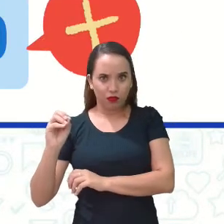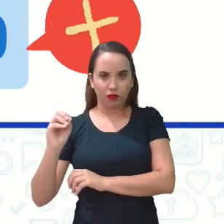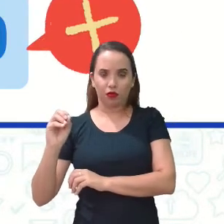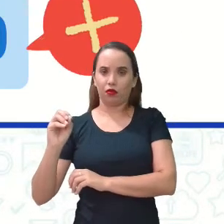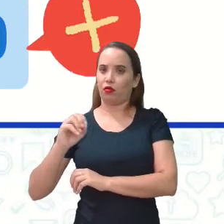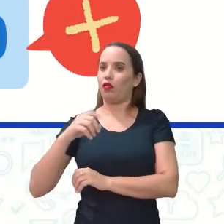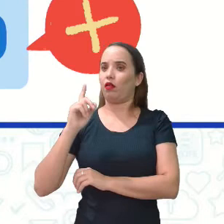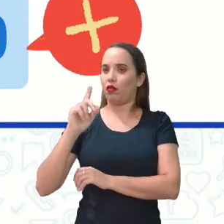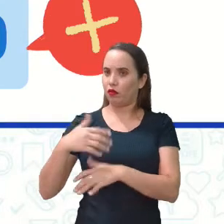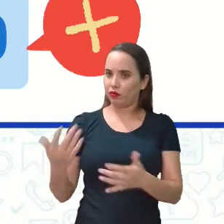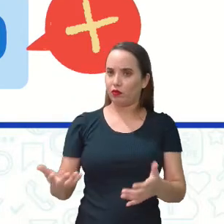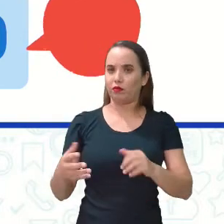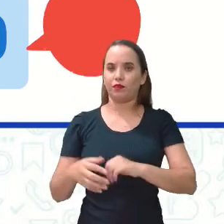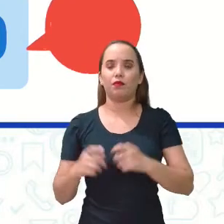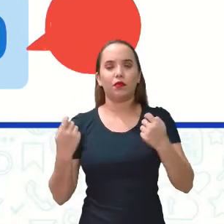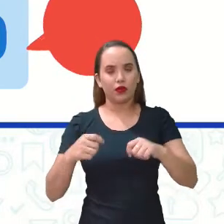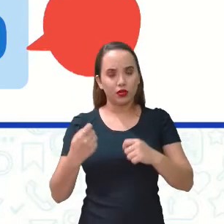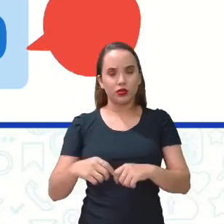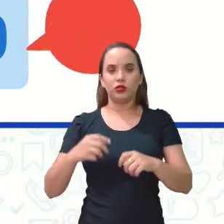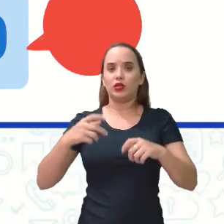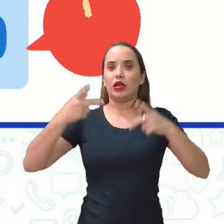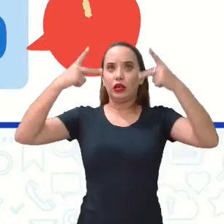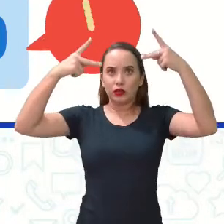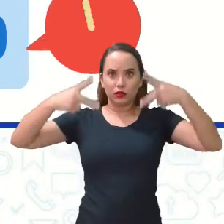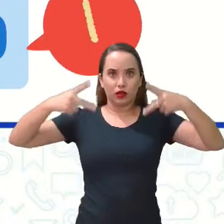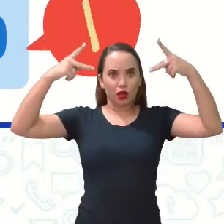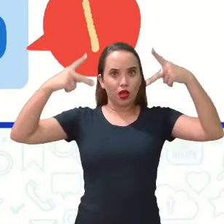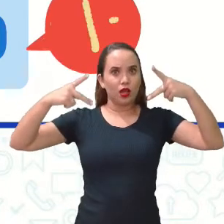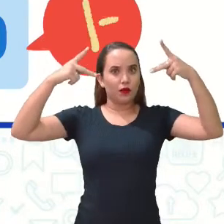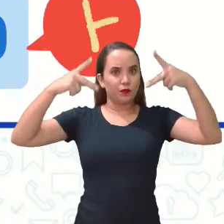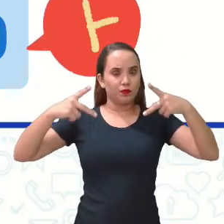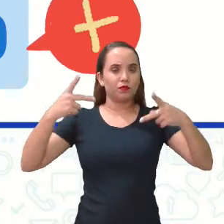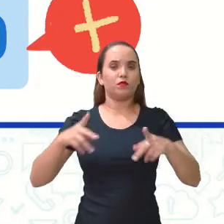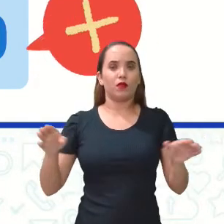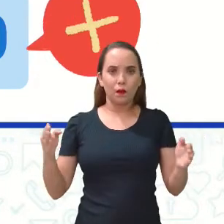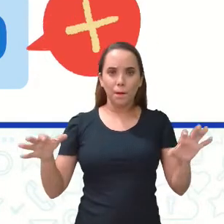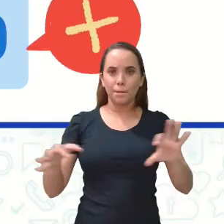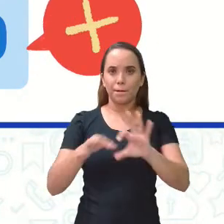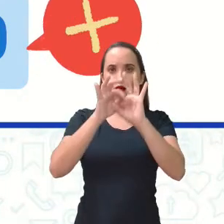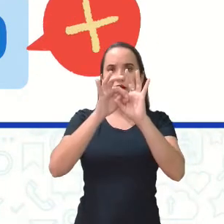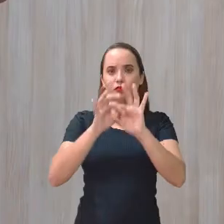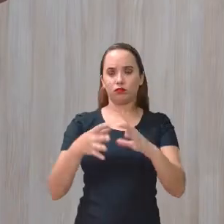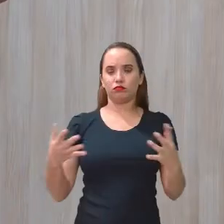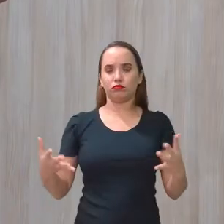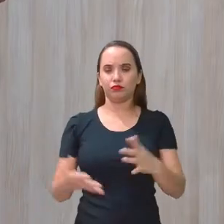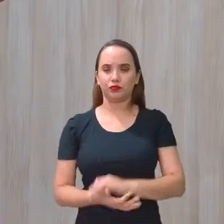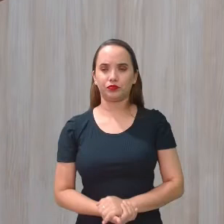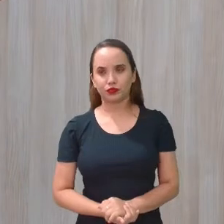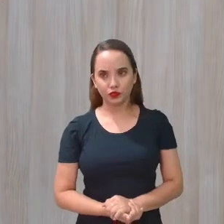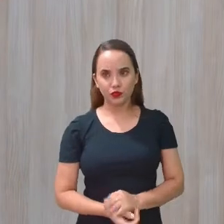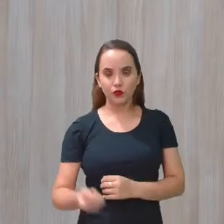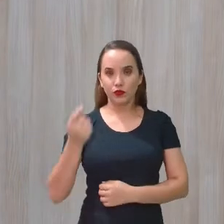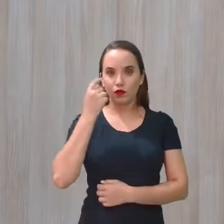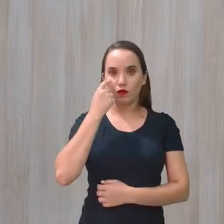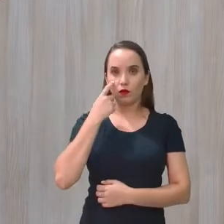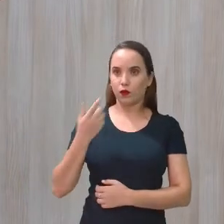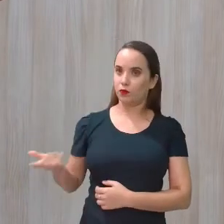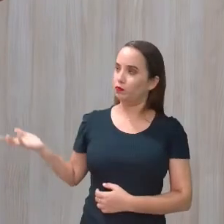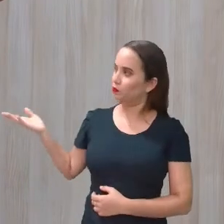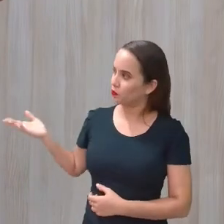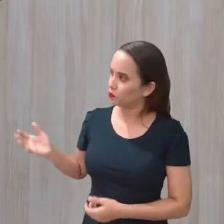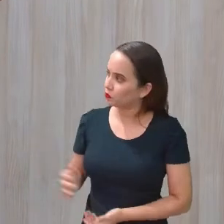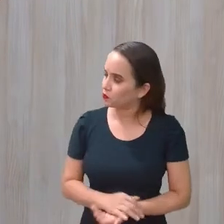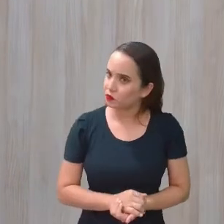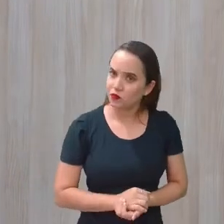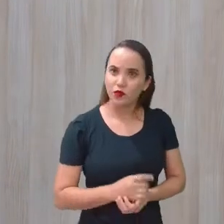desconhecido precisa satisfazer as duas equações ao mesmo tempo. Bom? Então, olhando para essa equação de baixo,